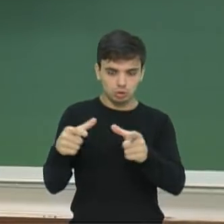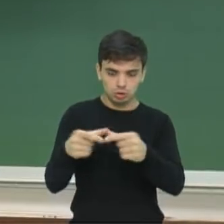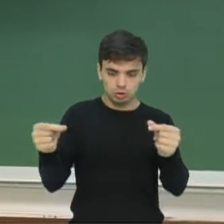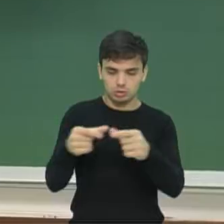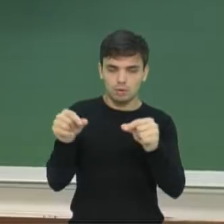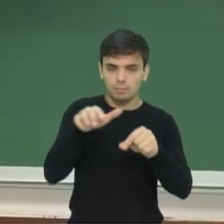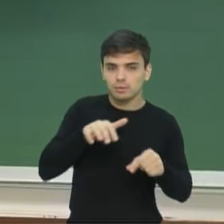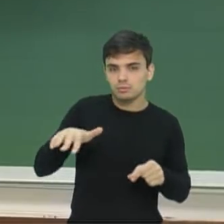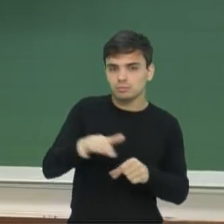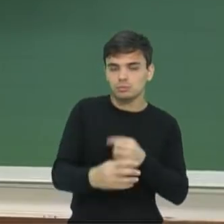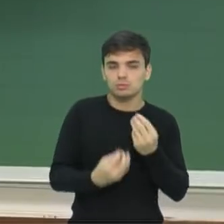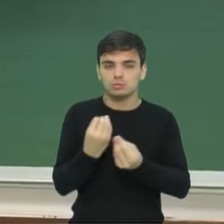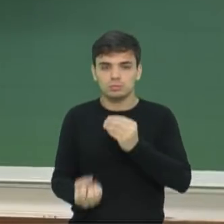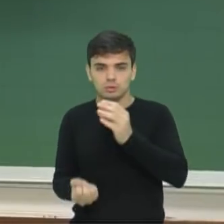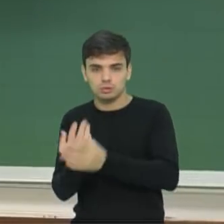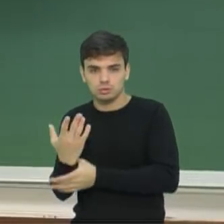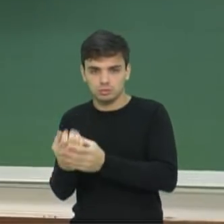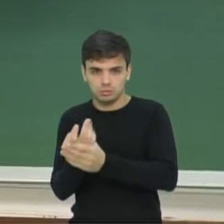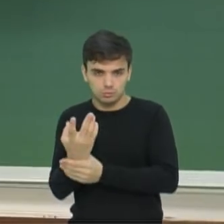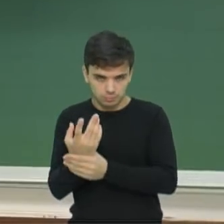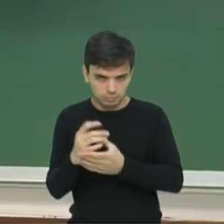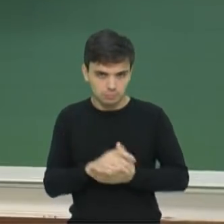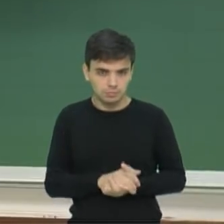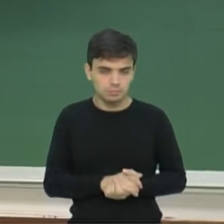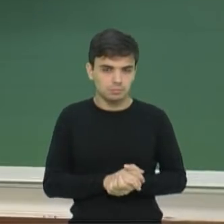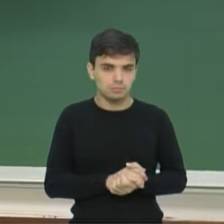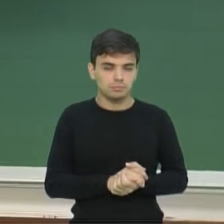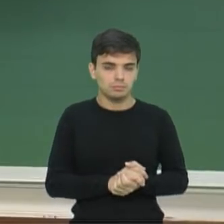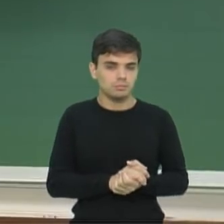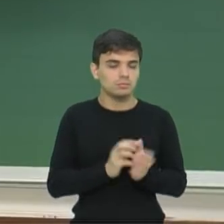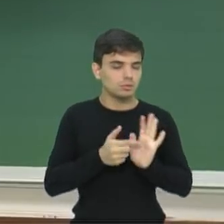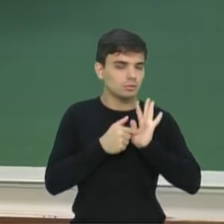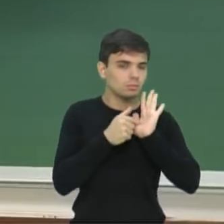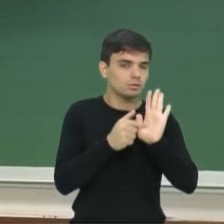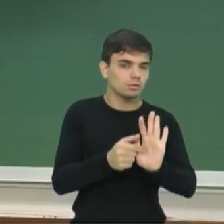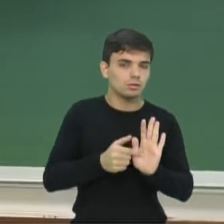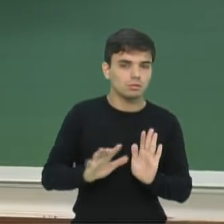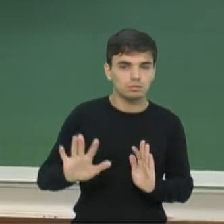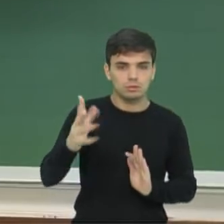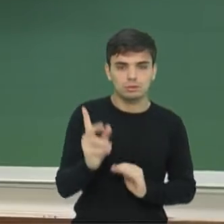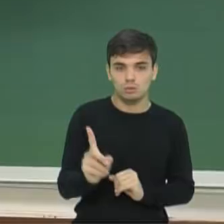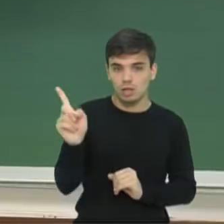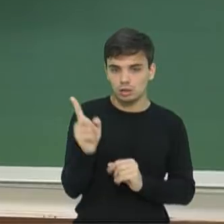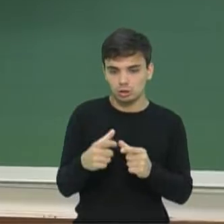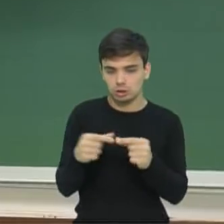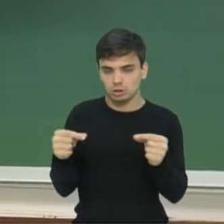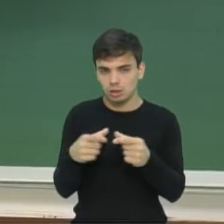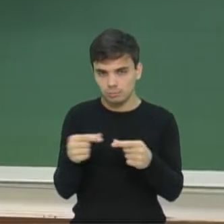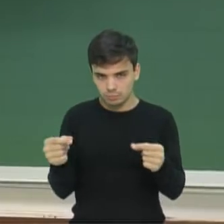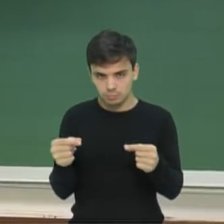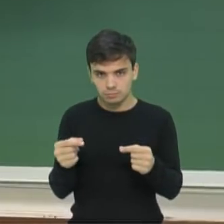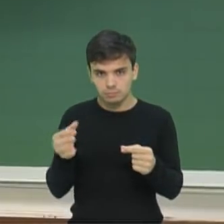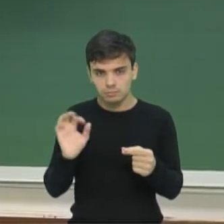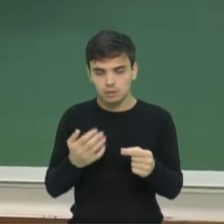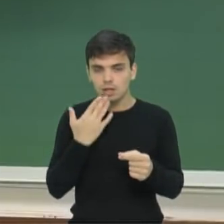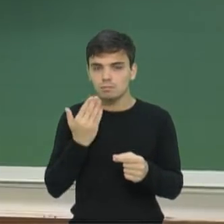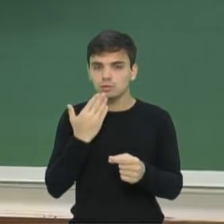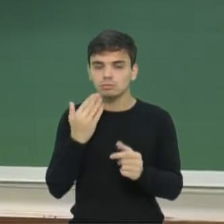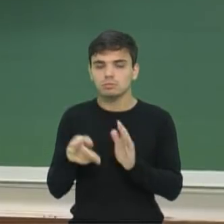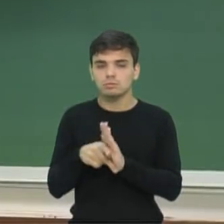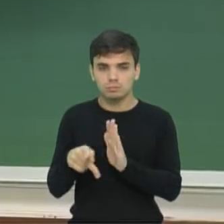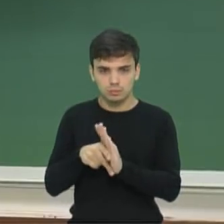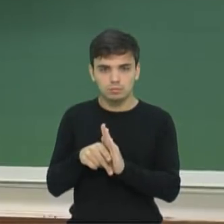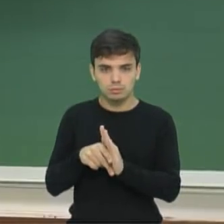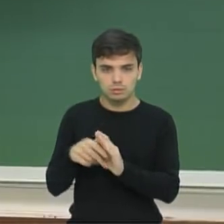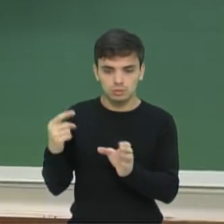fazendo jus à sua origem, então, bem no Japão. Então, a demonstração ocorreu no Japão, provavelmente a pedido